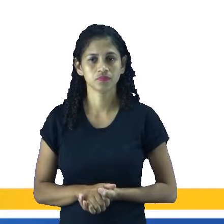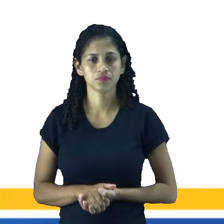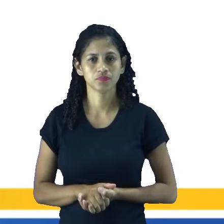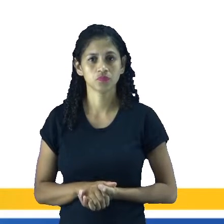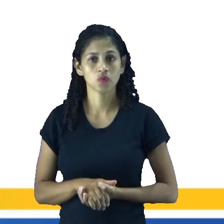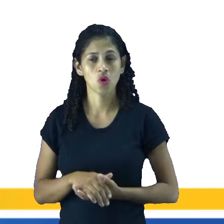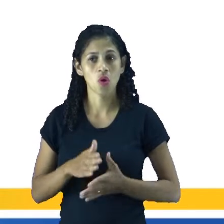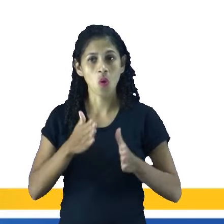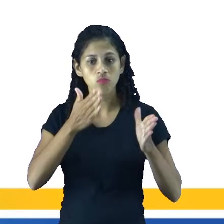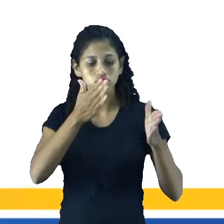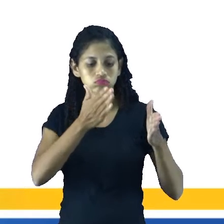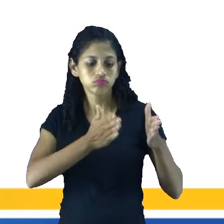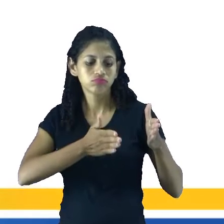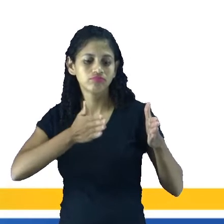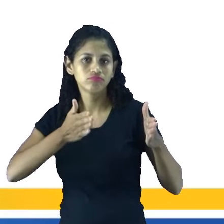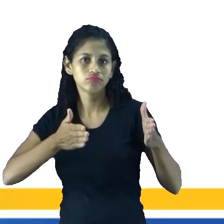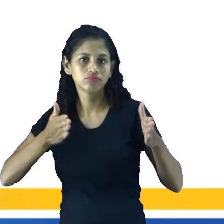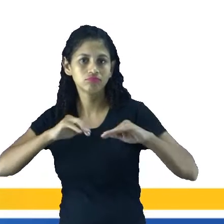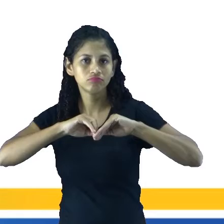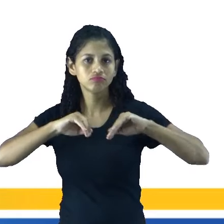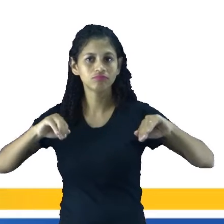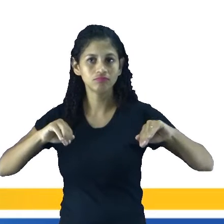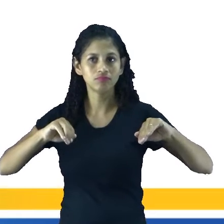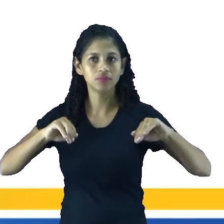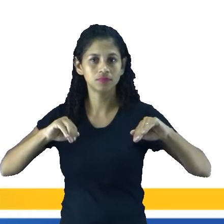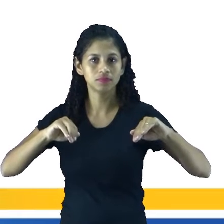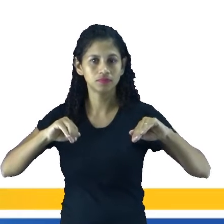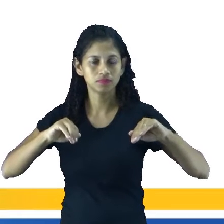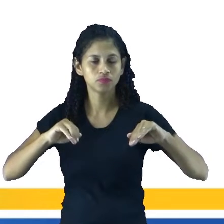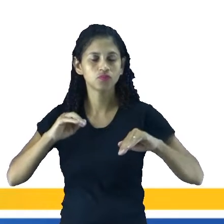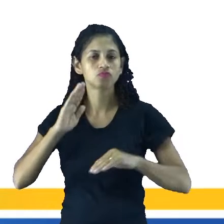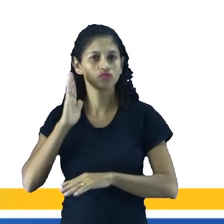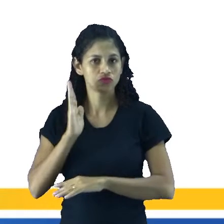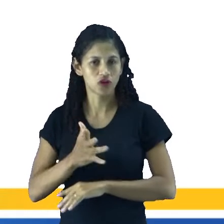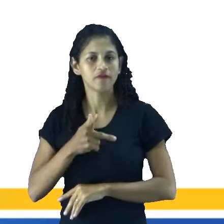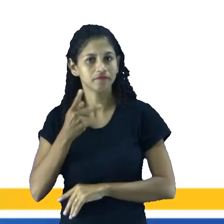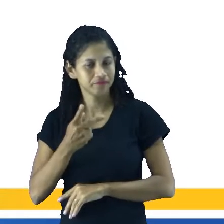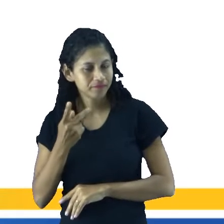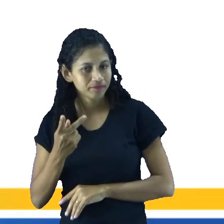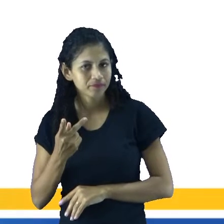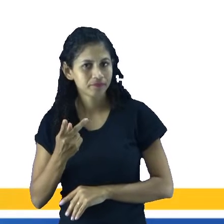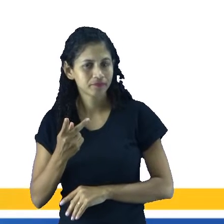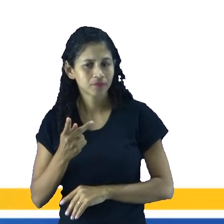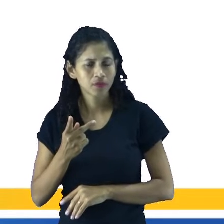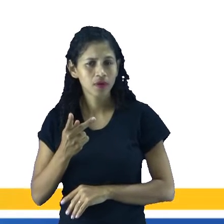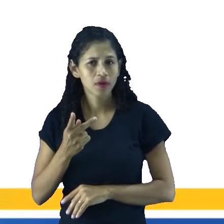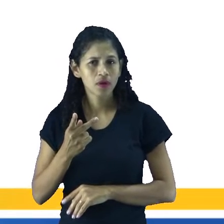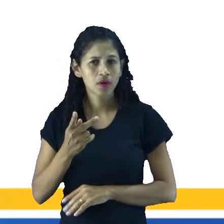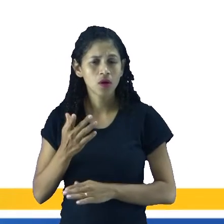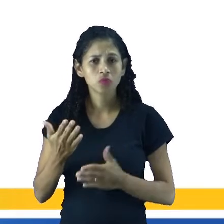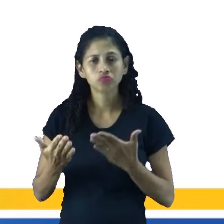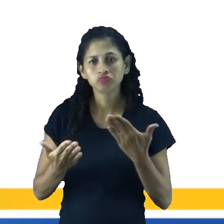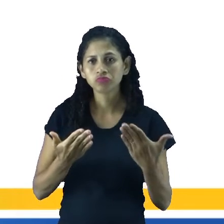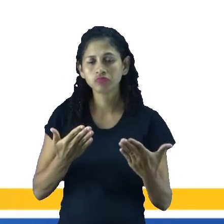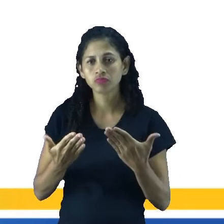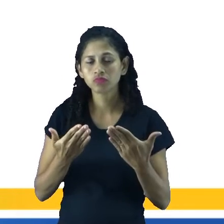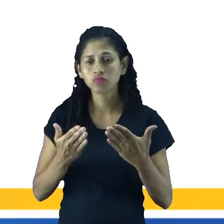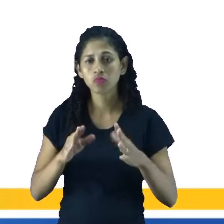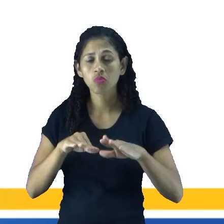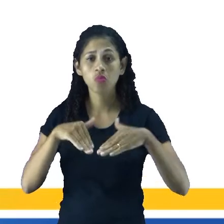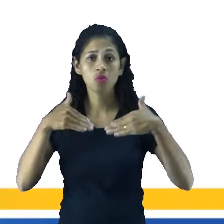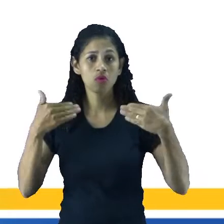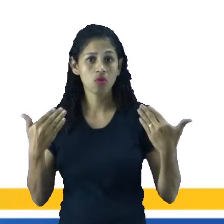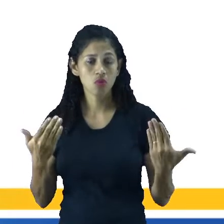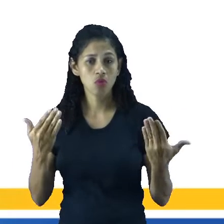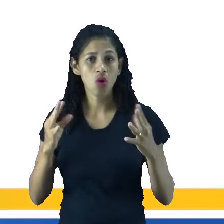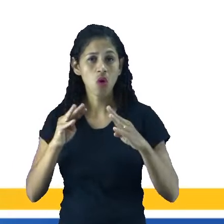E aí o processo de separação de misturas, como já foi dito, depende de quais são as substâncias que estão